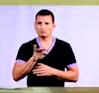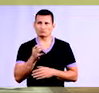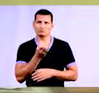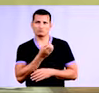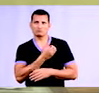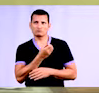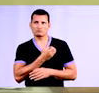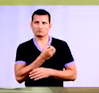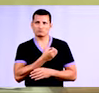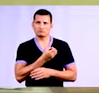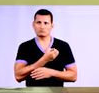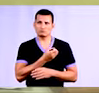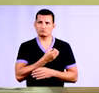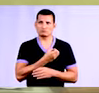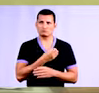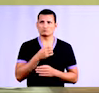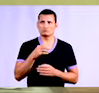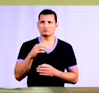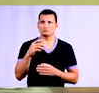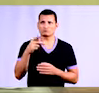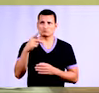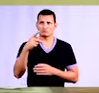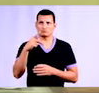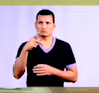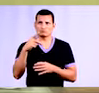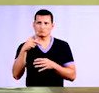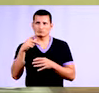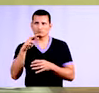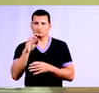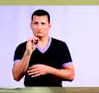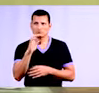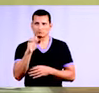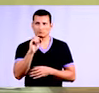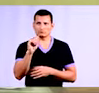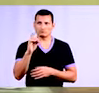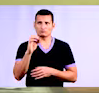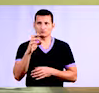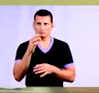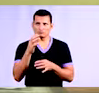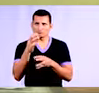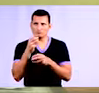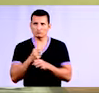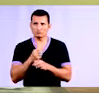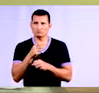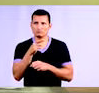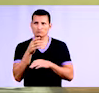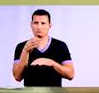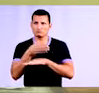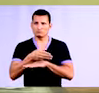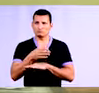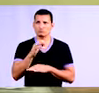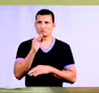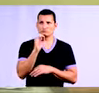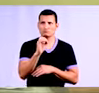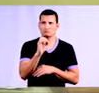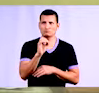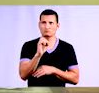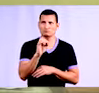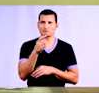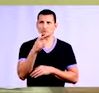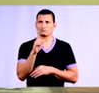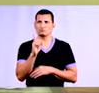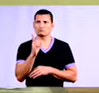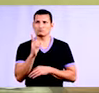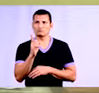número para o processador. No caso, ele quando for acessar um processo, por exemplo, dela com 0, ele não vai processar da